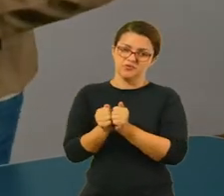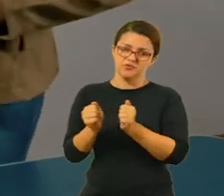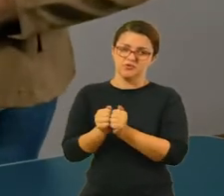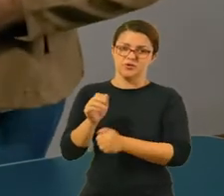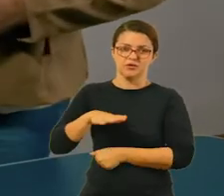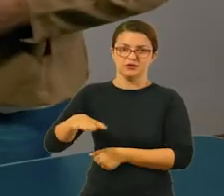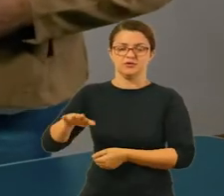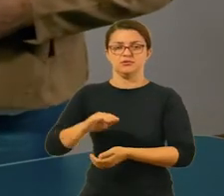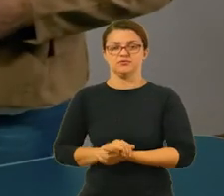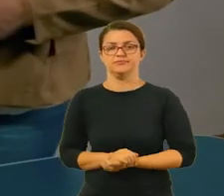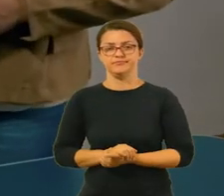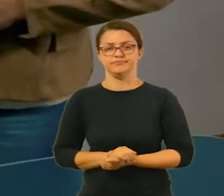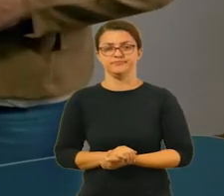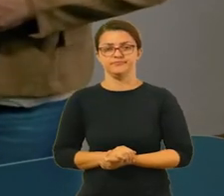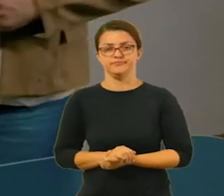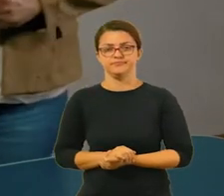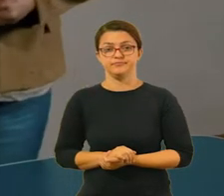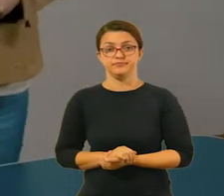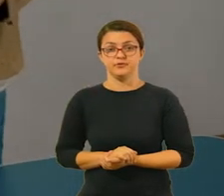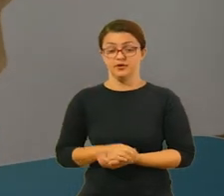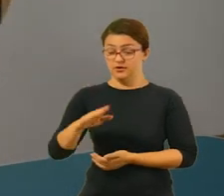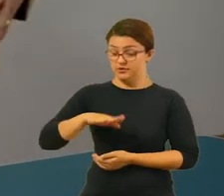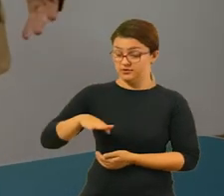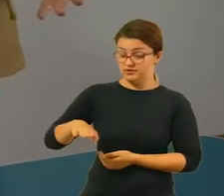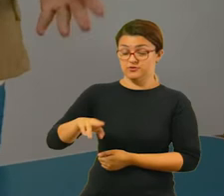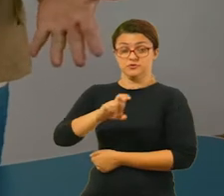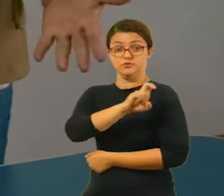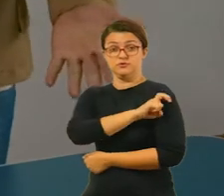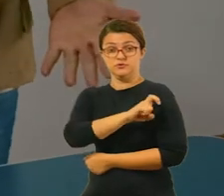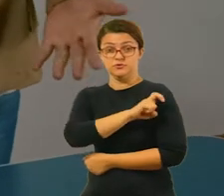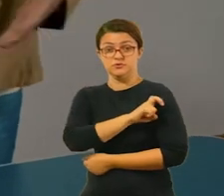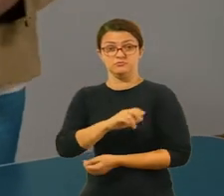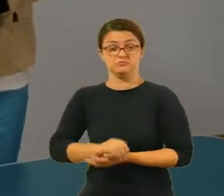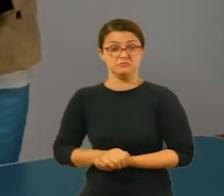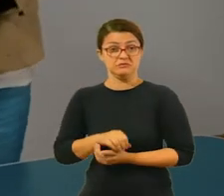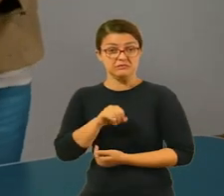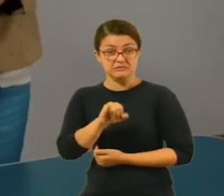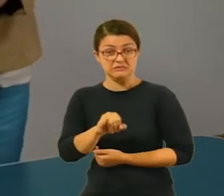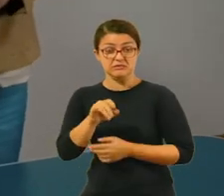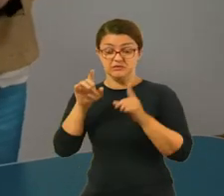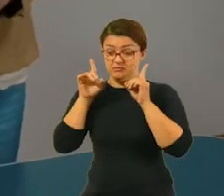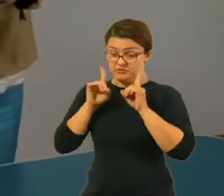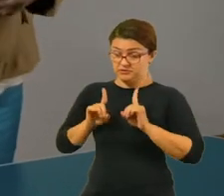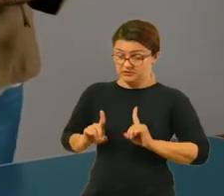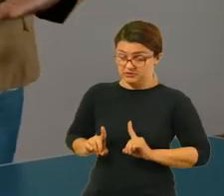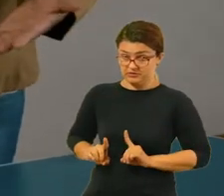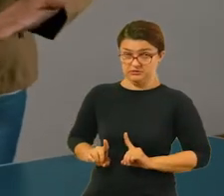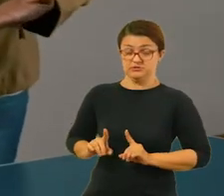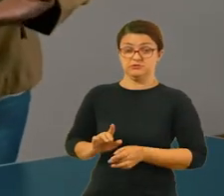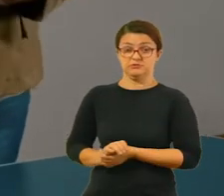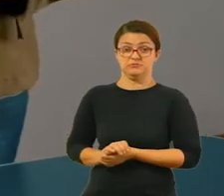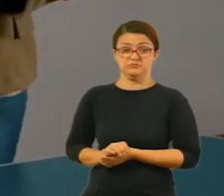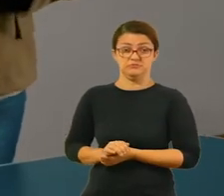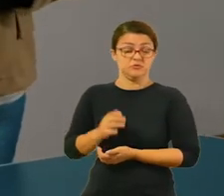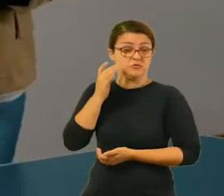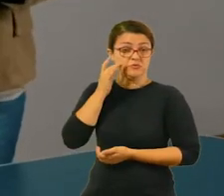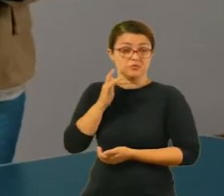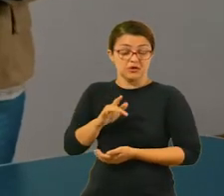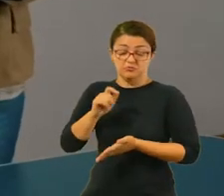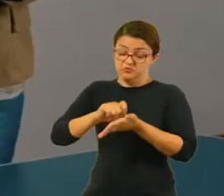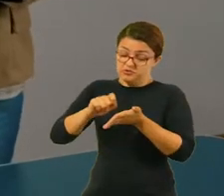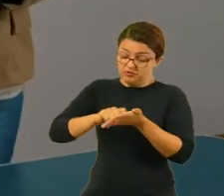a nossa criança, tá bom? Bom, a criança do 5º ano, se ela tem deficiência, é possível que ela não